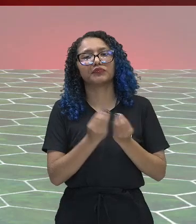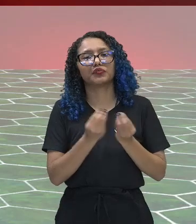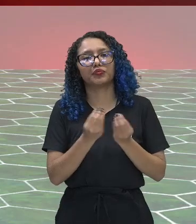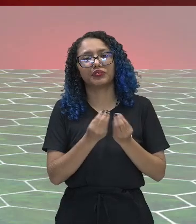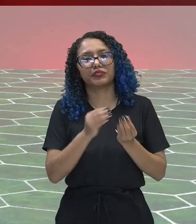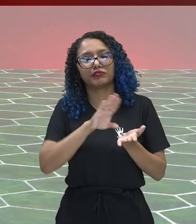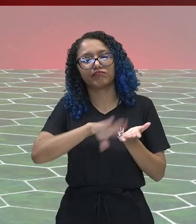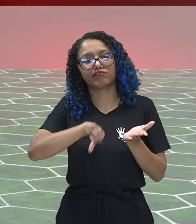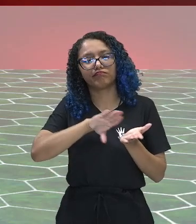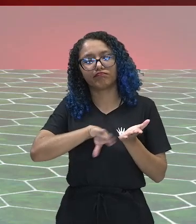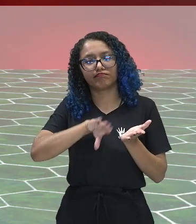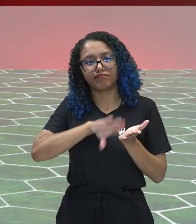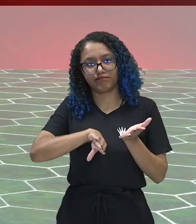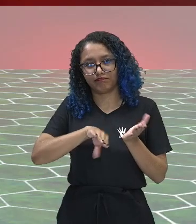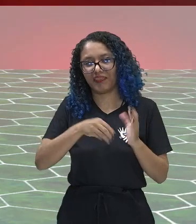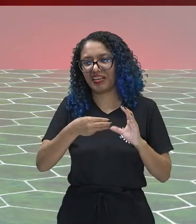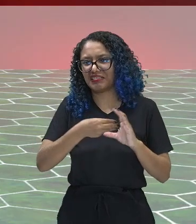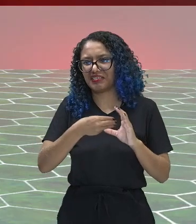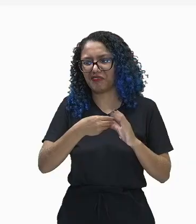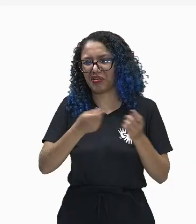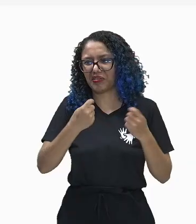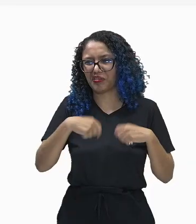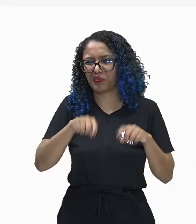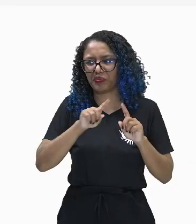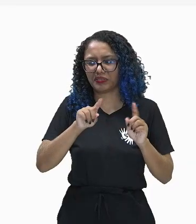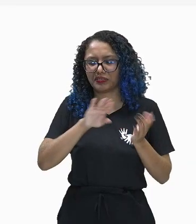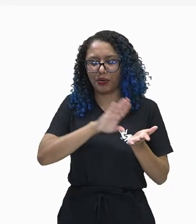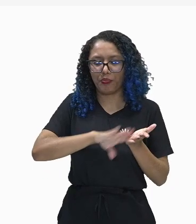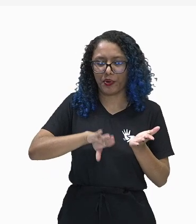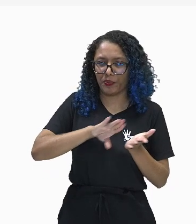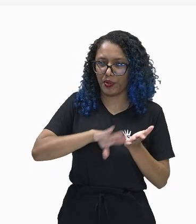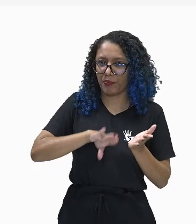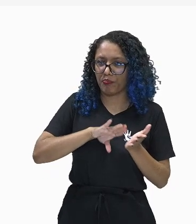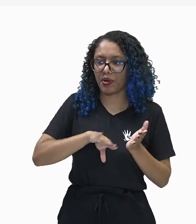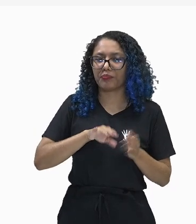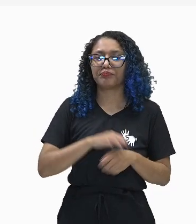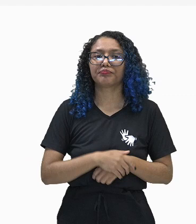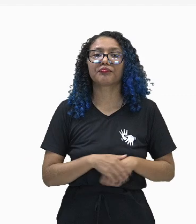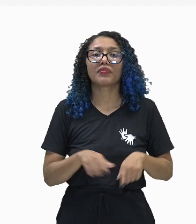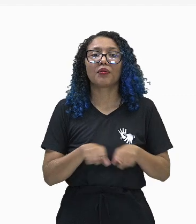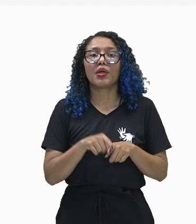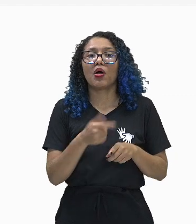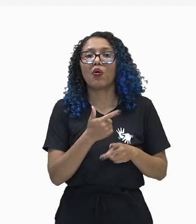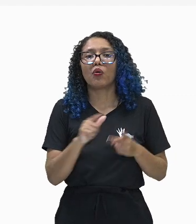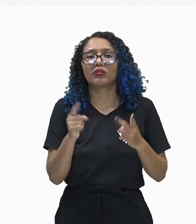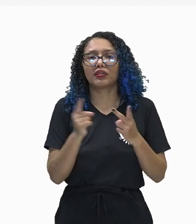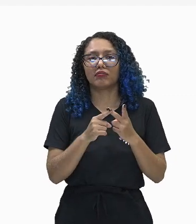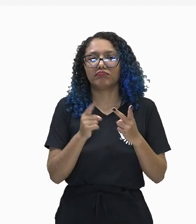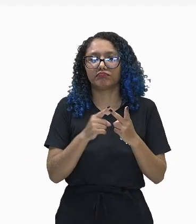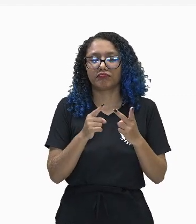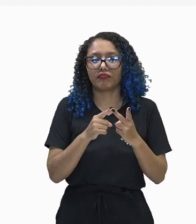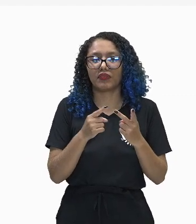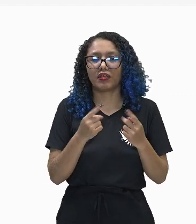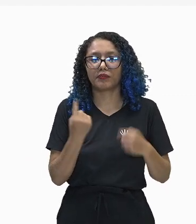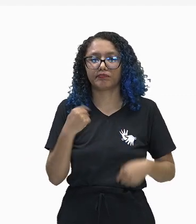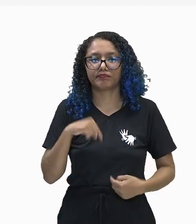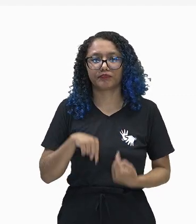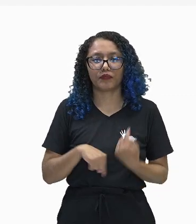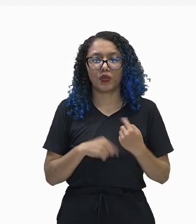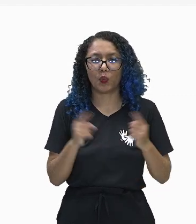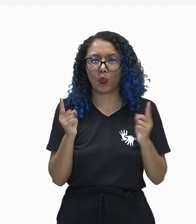foram excretados ali pela célula. Um outro tipo de circulação aí é a pequena circulação. Essa